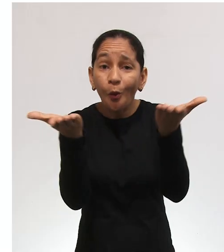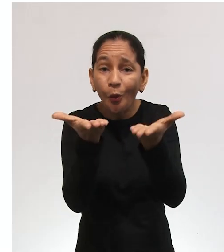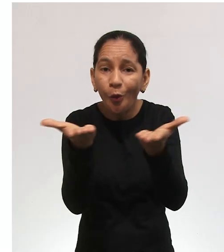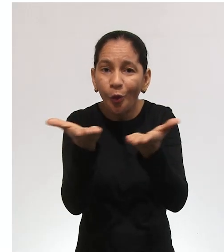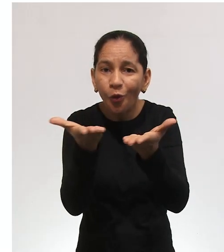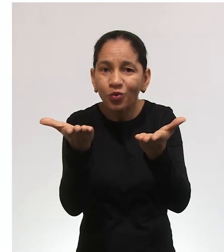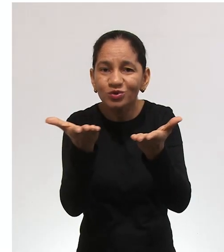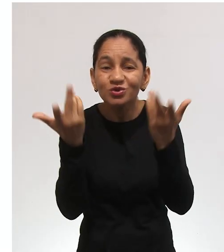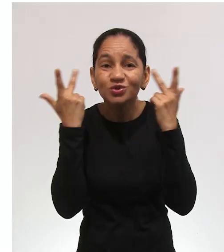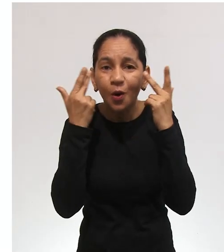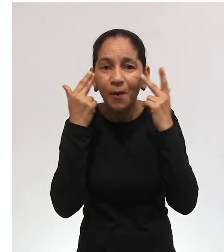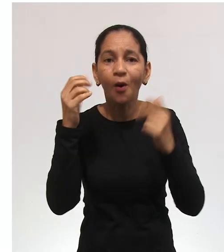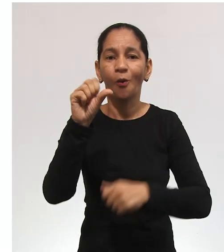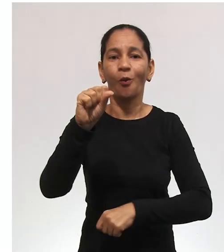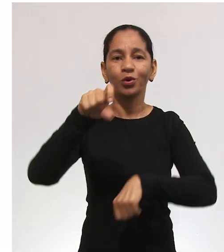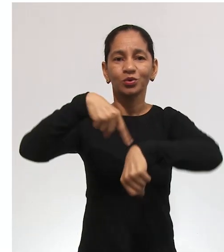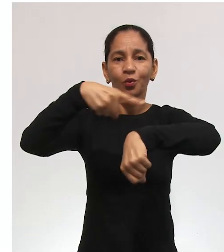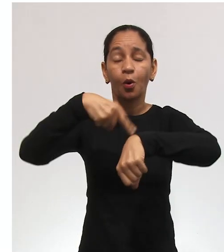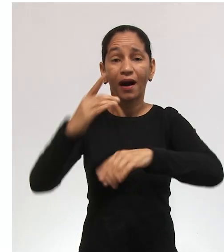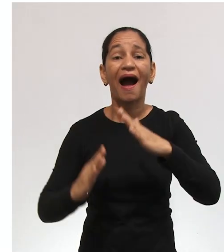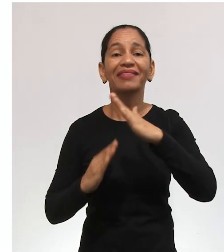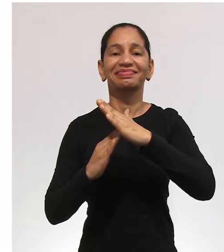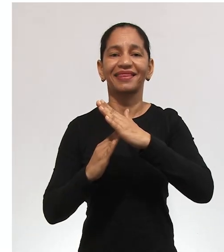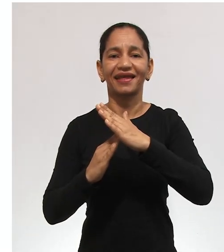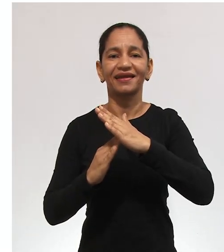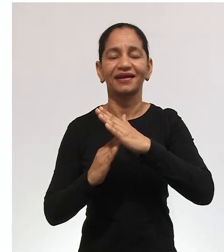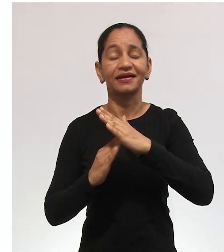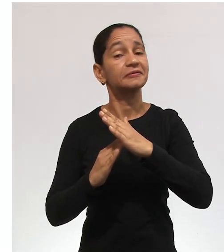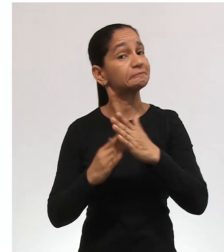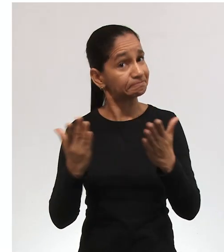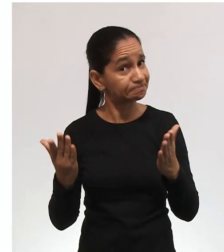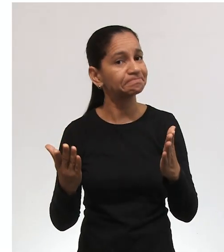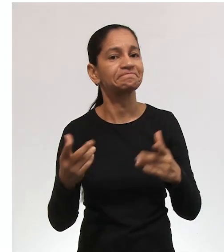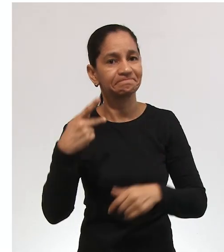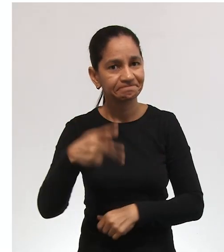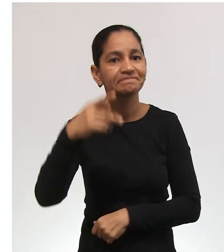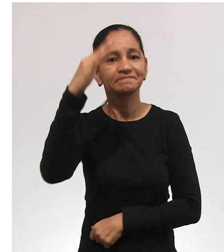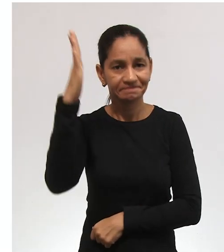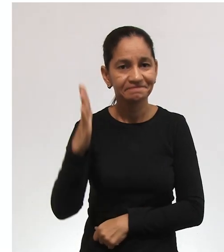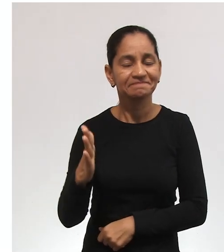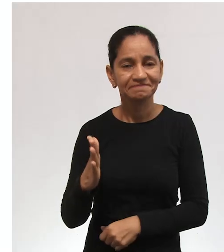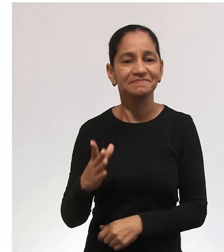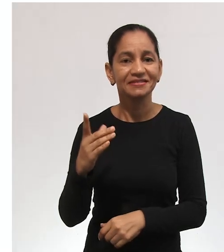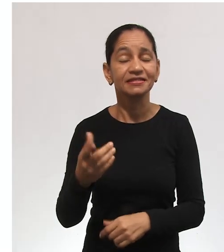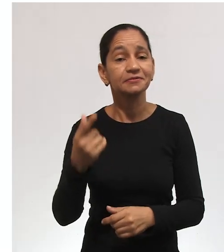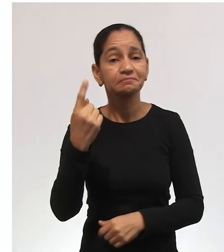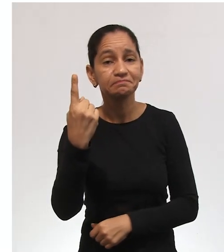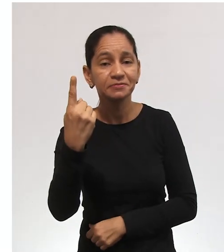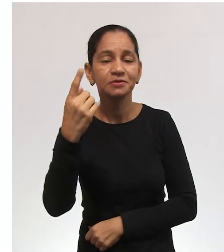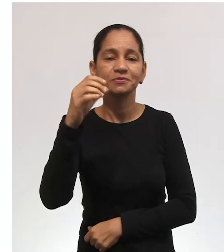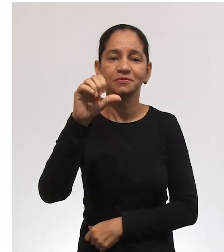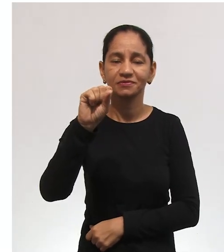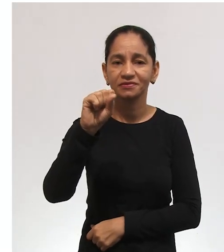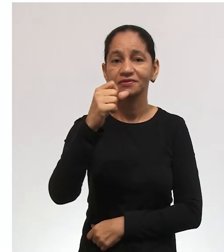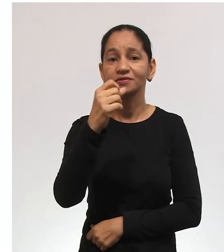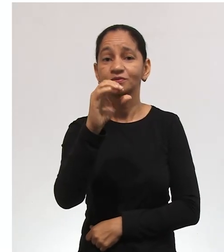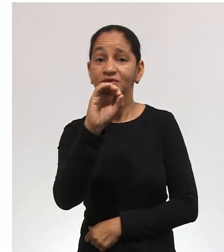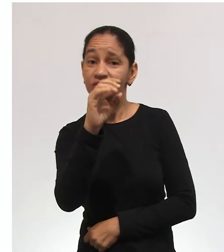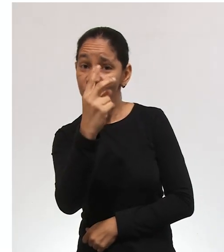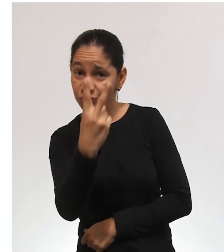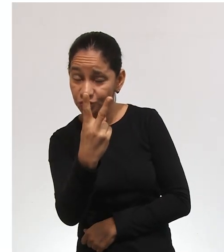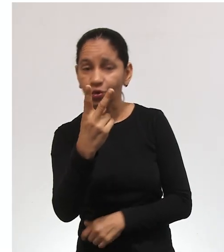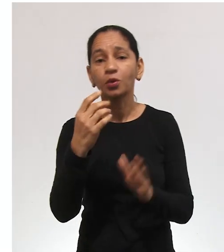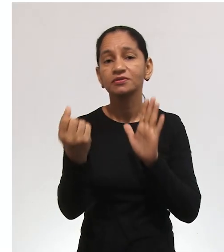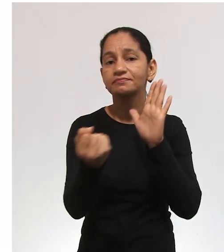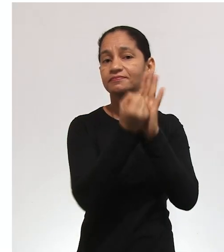jornada de 8 horas no máximo, né, fixada no Brasil. Em 1802, foi uma